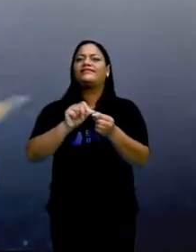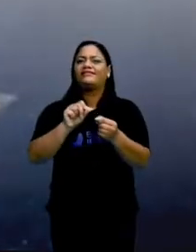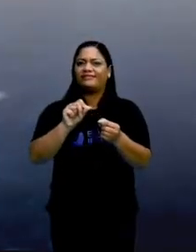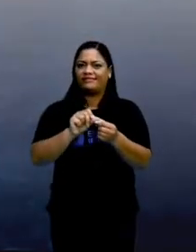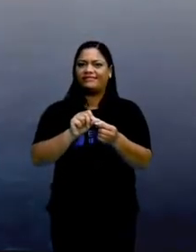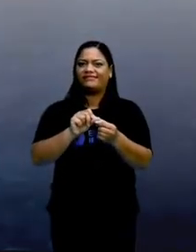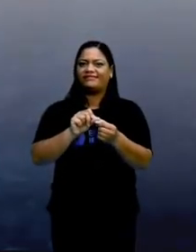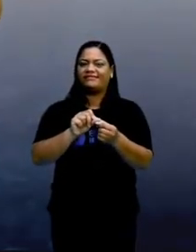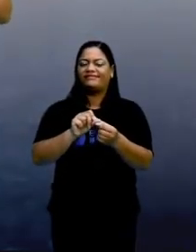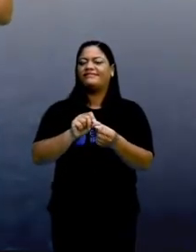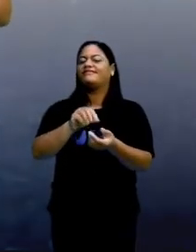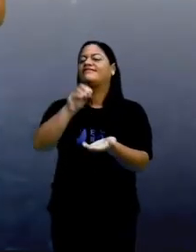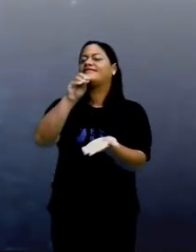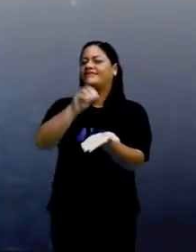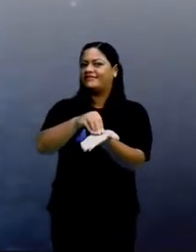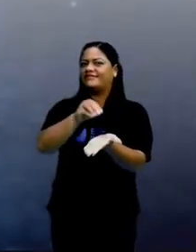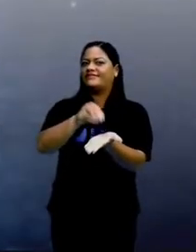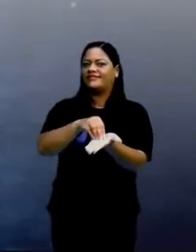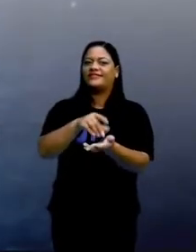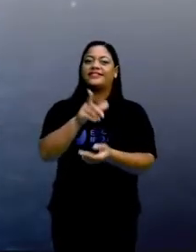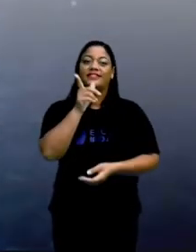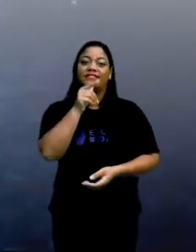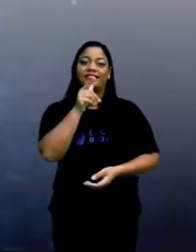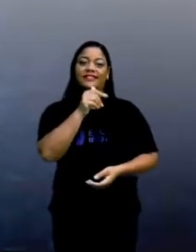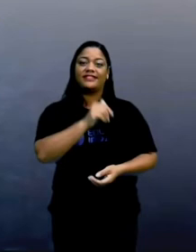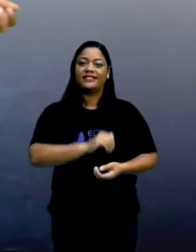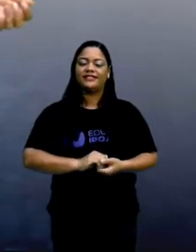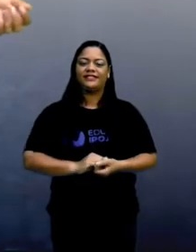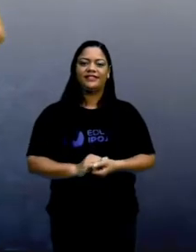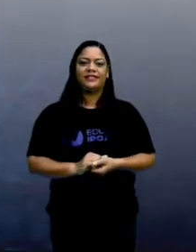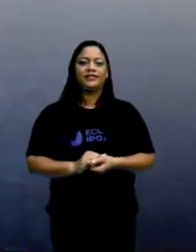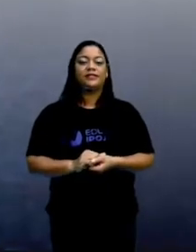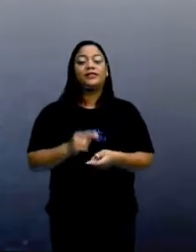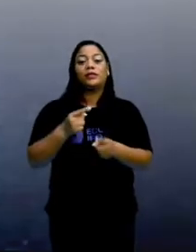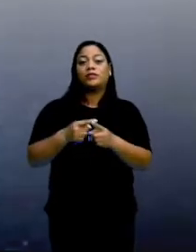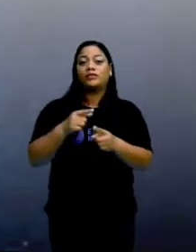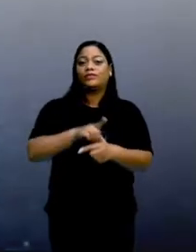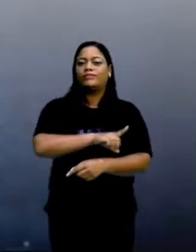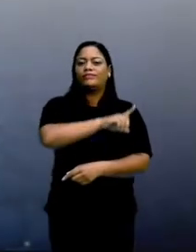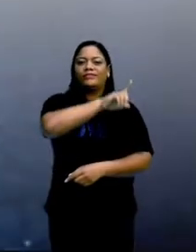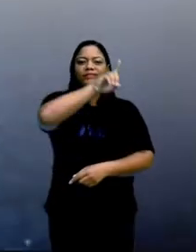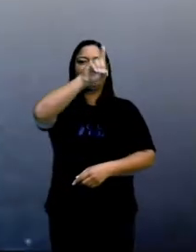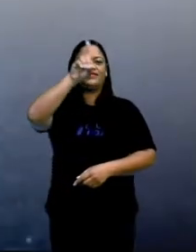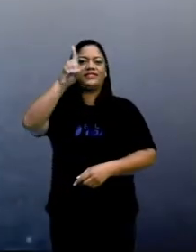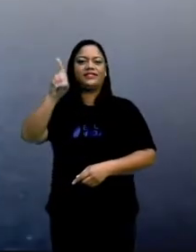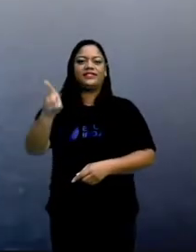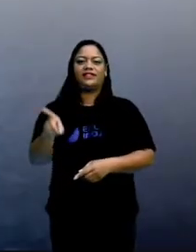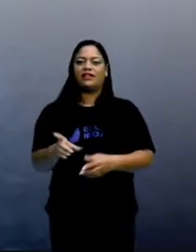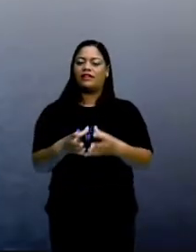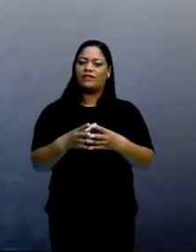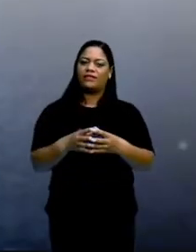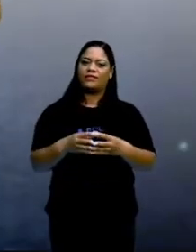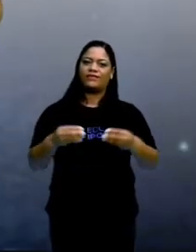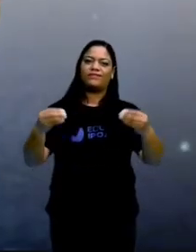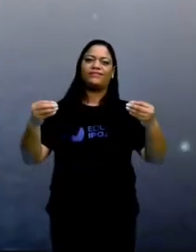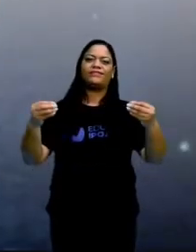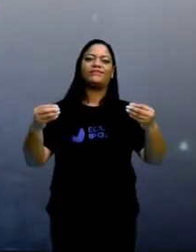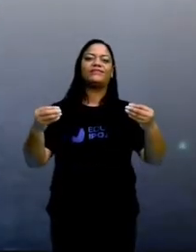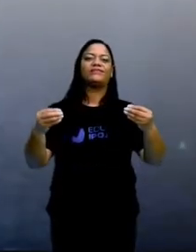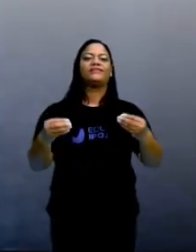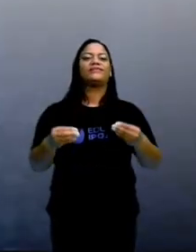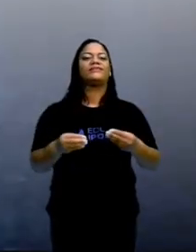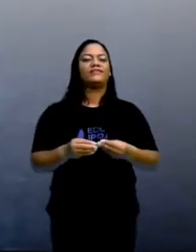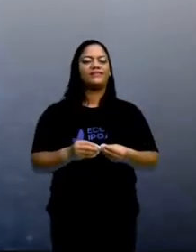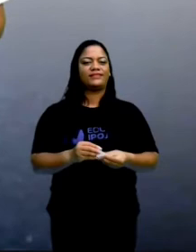a gente vai fazer se não tem água? Porque senão um dia a fonte